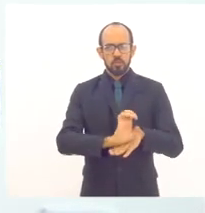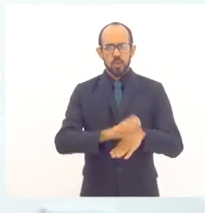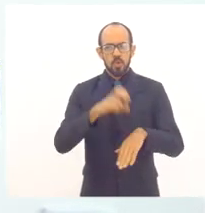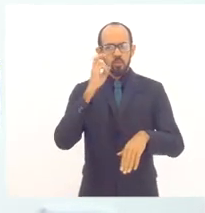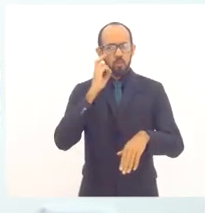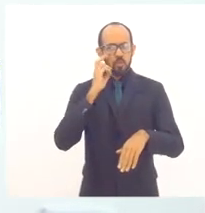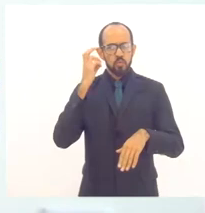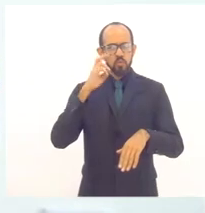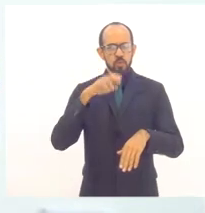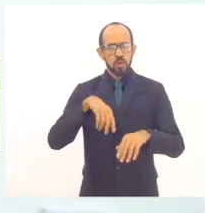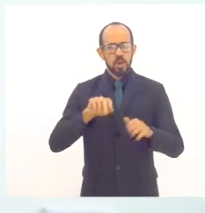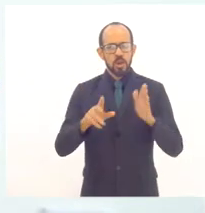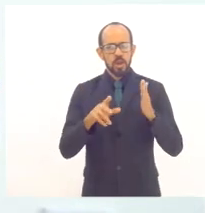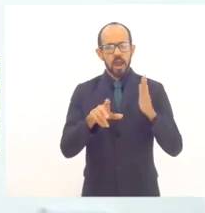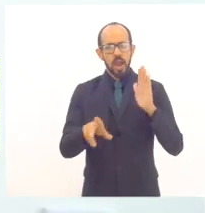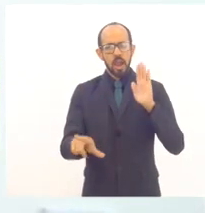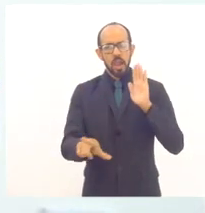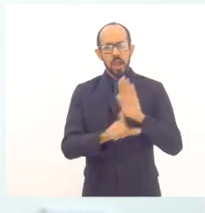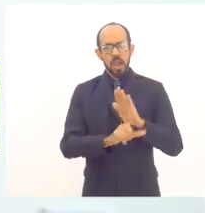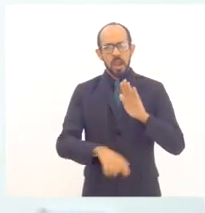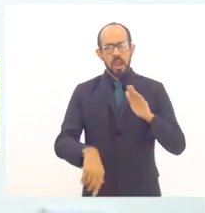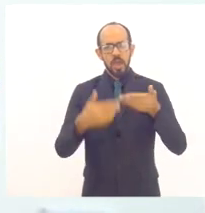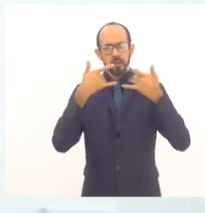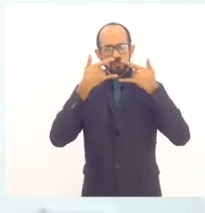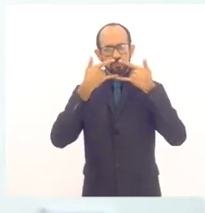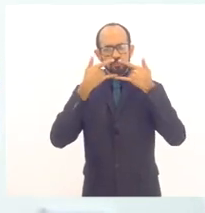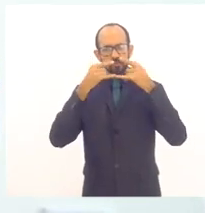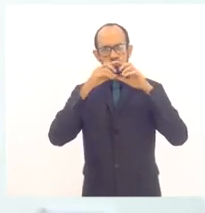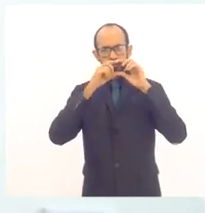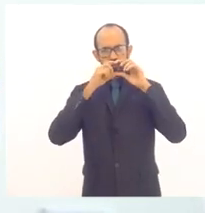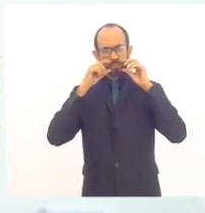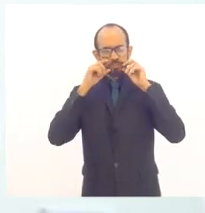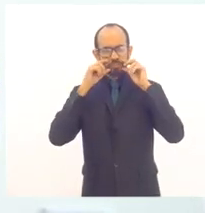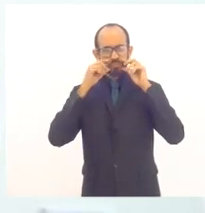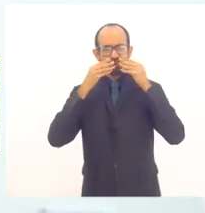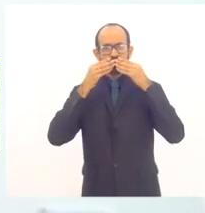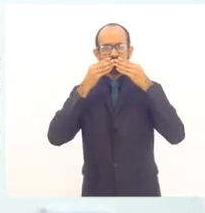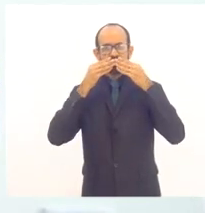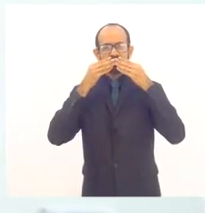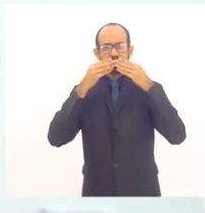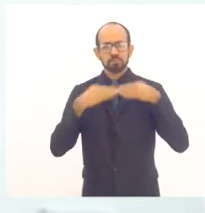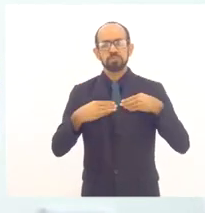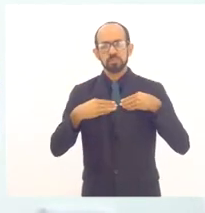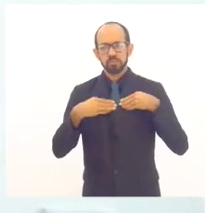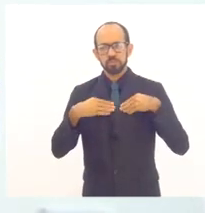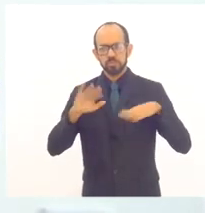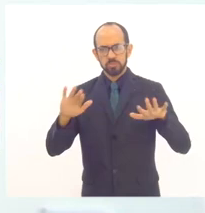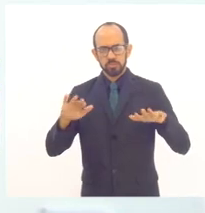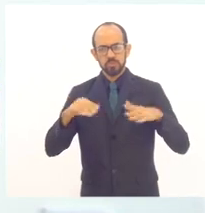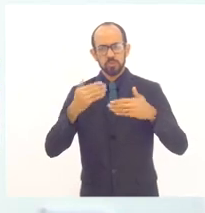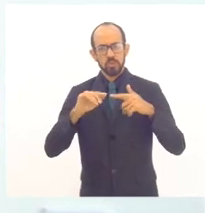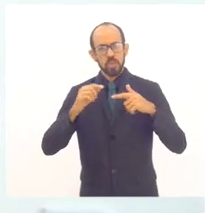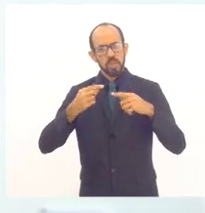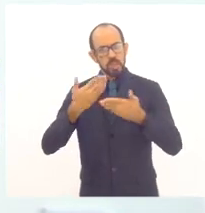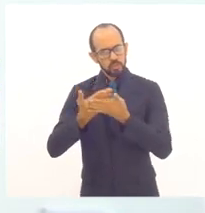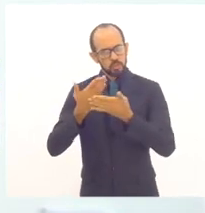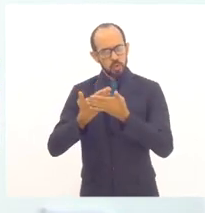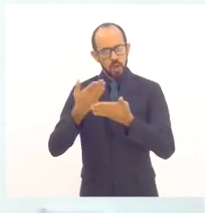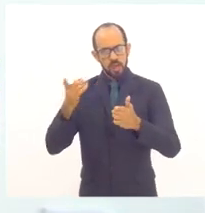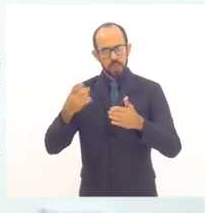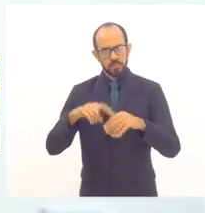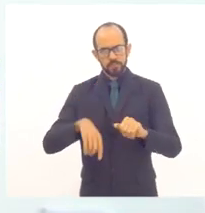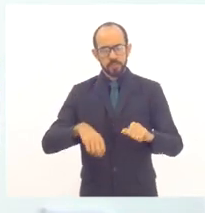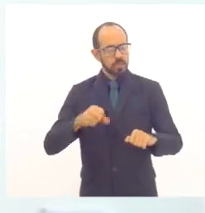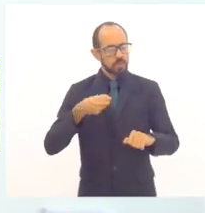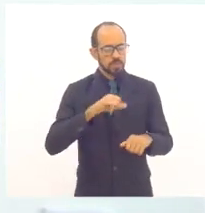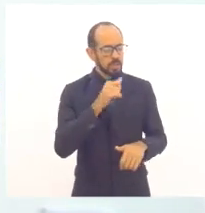Então, essa cartelinha que vocês receberam, imagino que todos pegaram. Lurdinha, vê se quem não pegou ainda, levanta a mão,